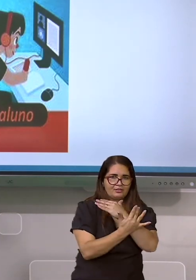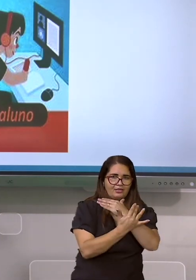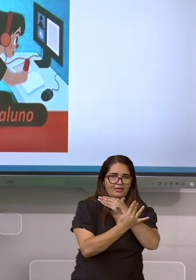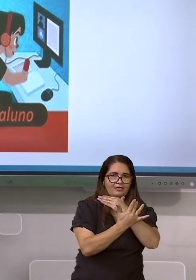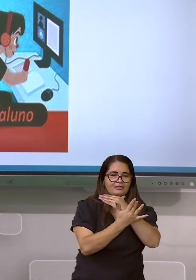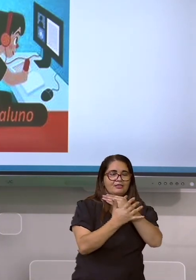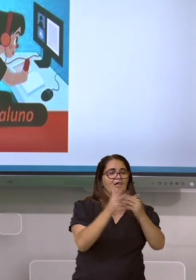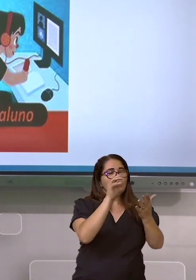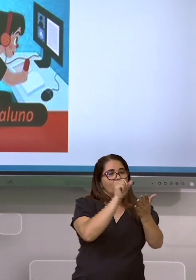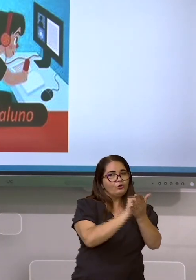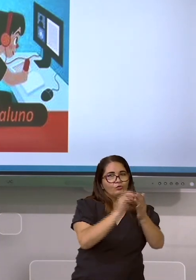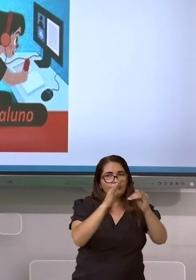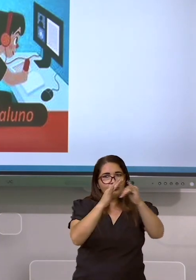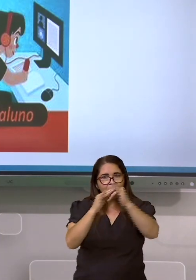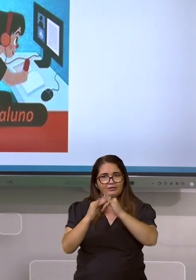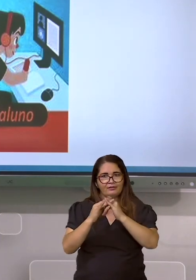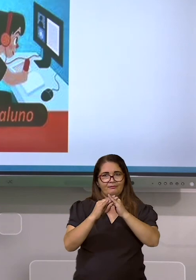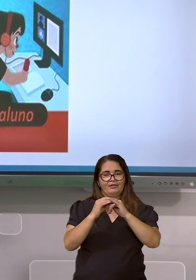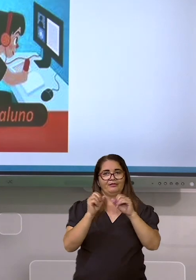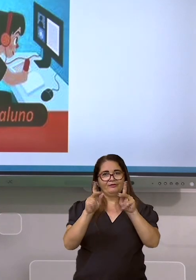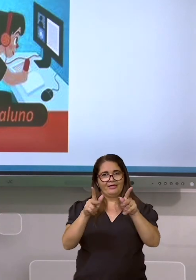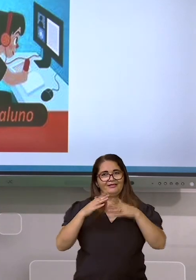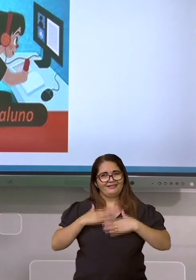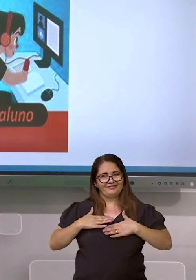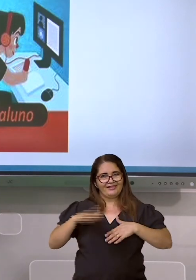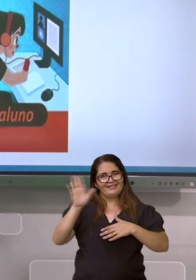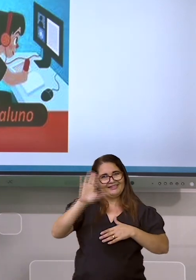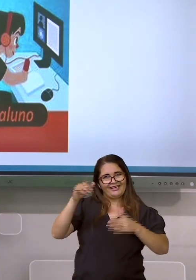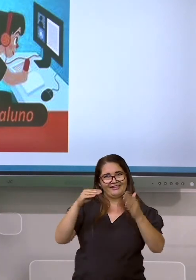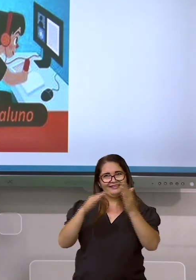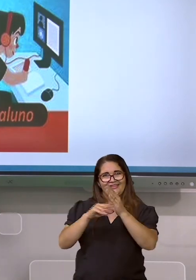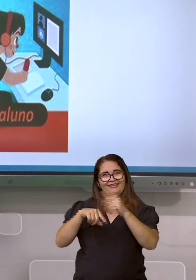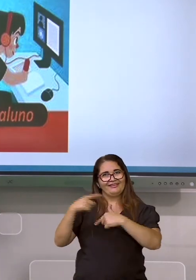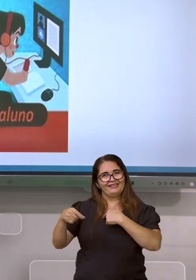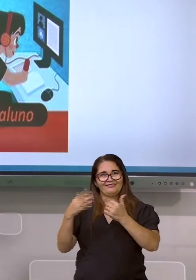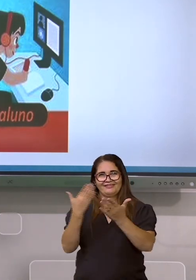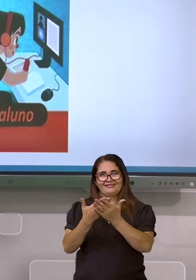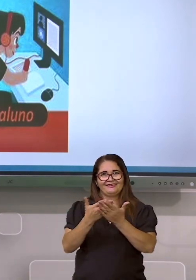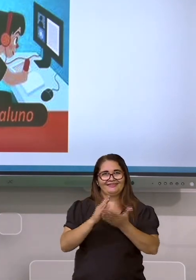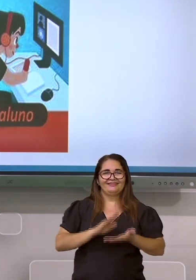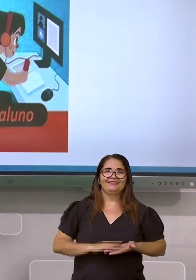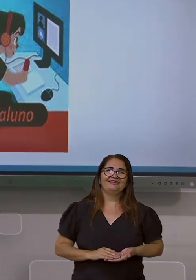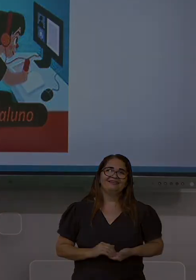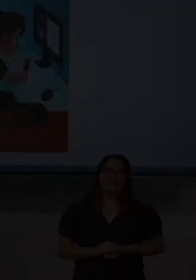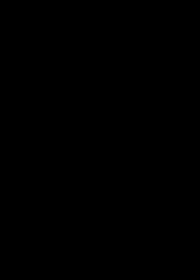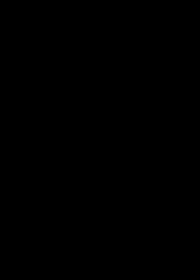acesse o nosso canal do YouTube. Tranquilo? Tchau, tchau. Até a próxima.